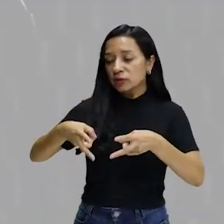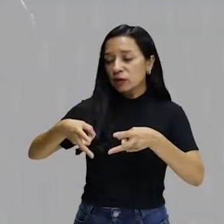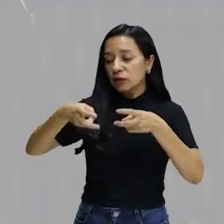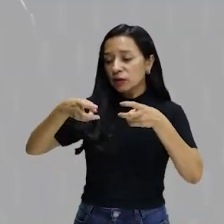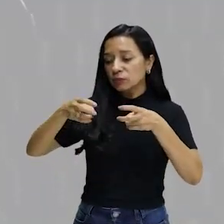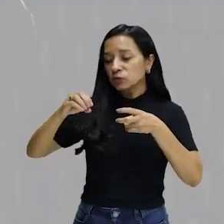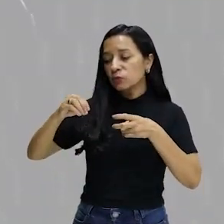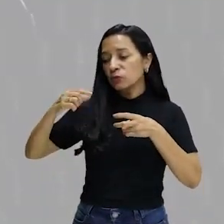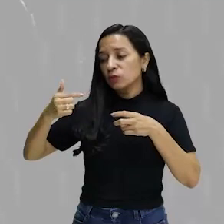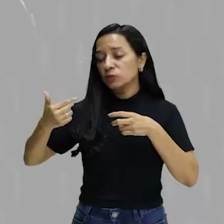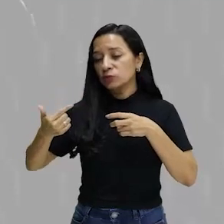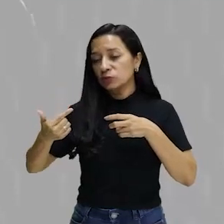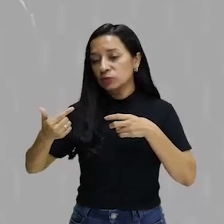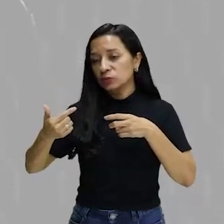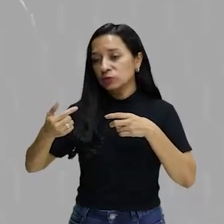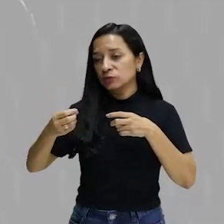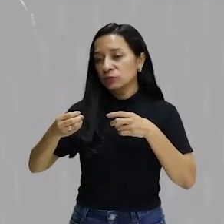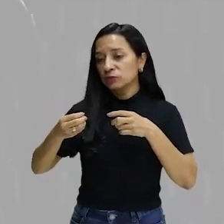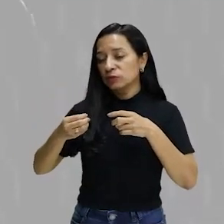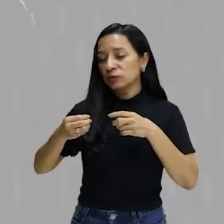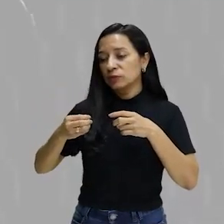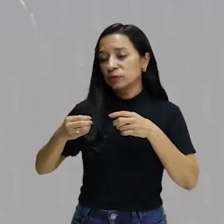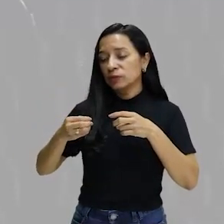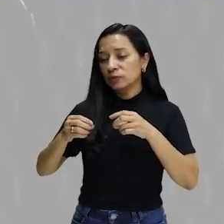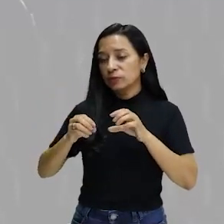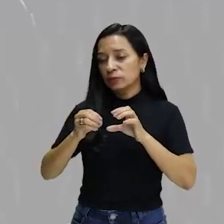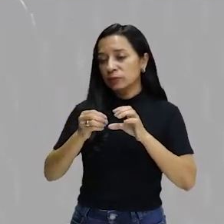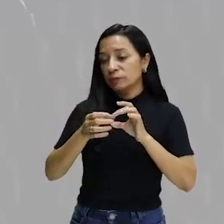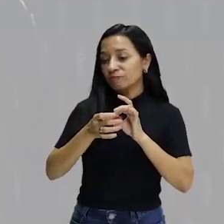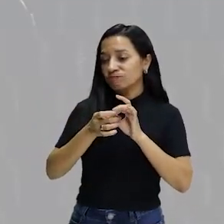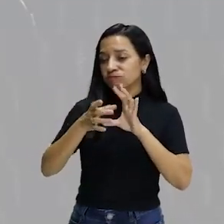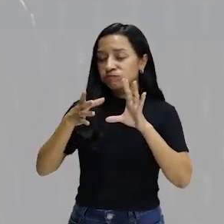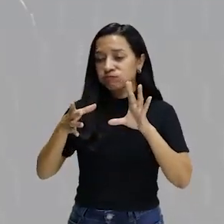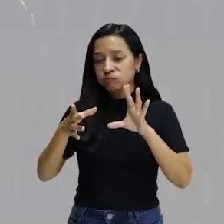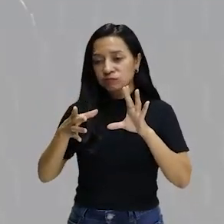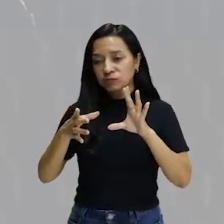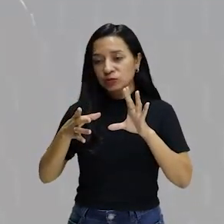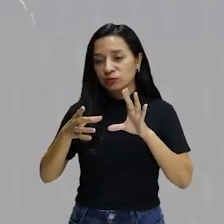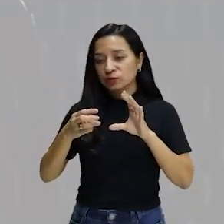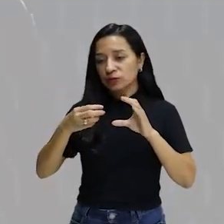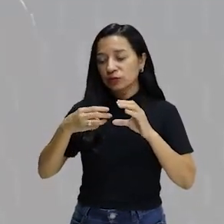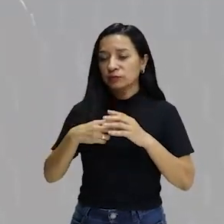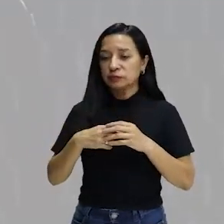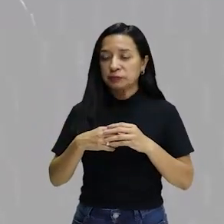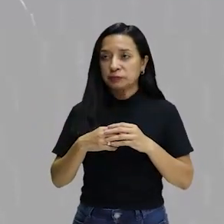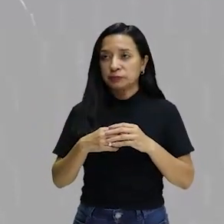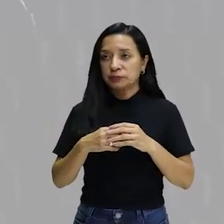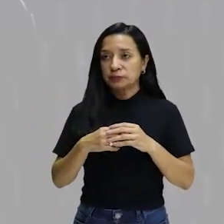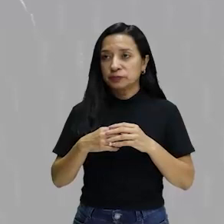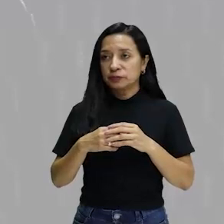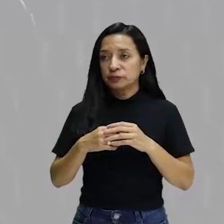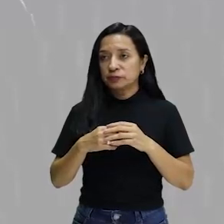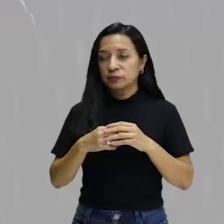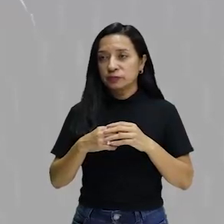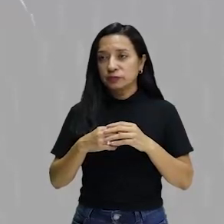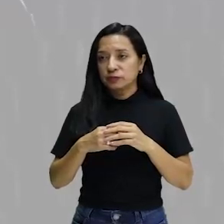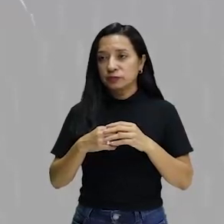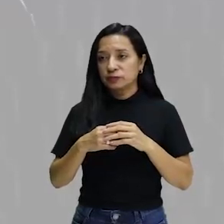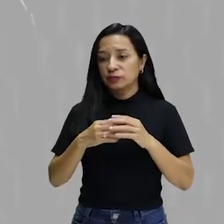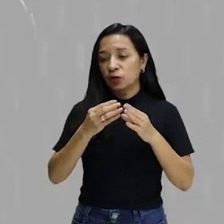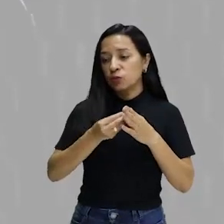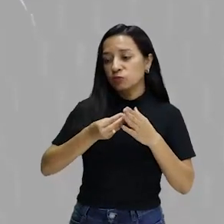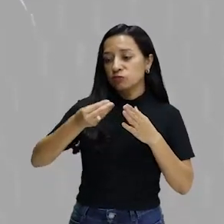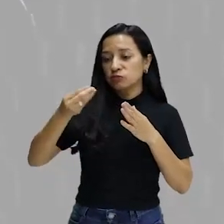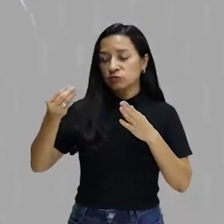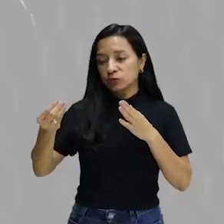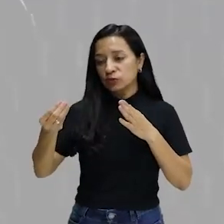oxigênio, certo? Para que ela possa quebrar as moléculas orgânicas que ela produz e devolver para a